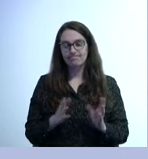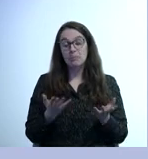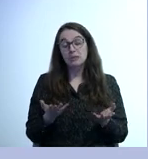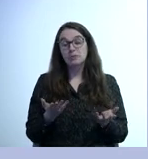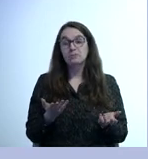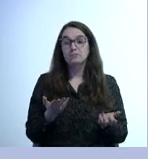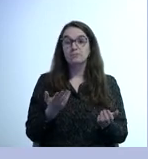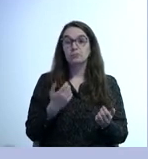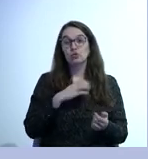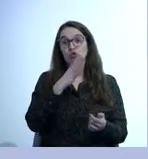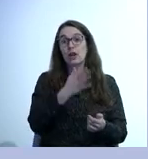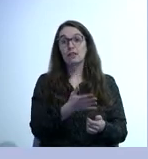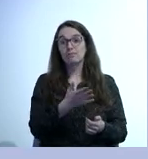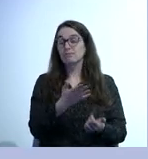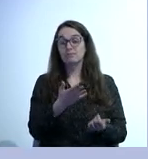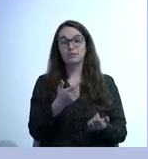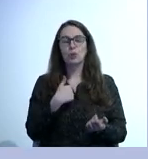entanto, tenho já referido, e